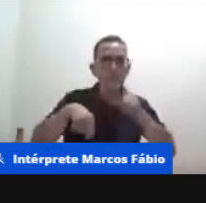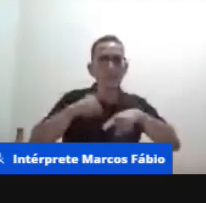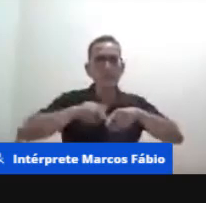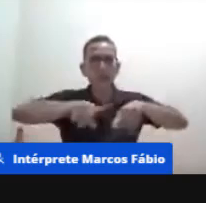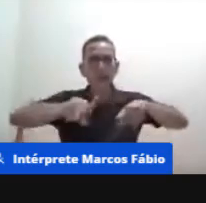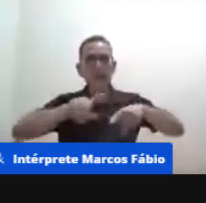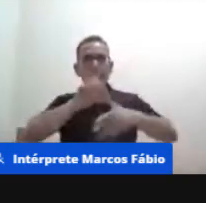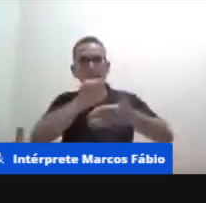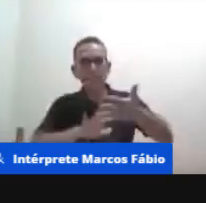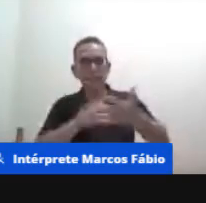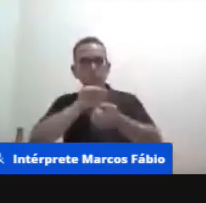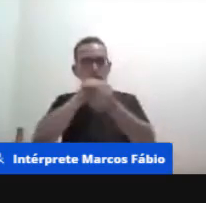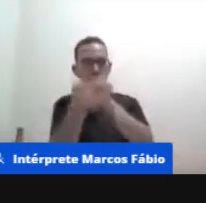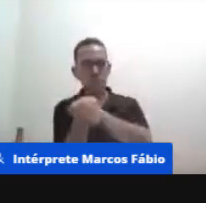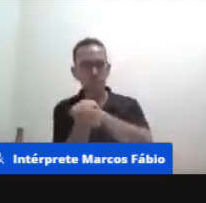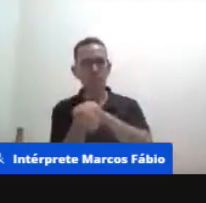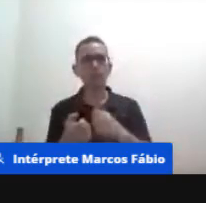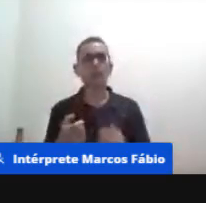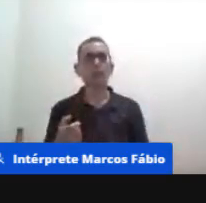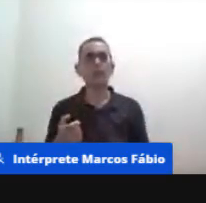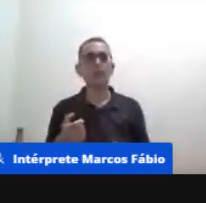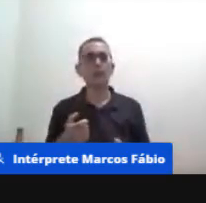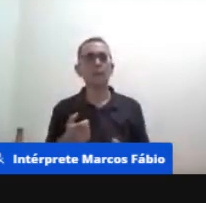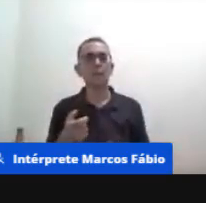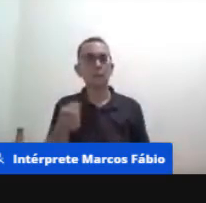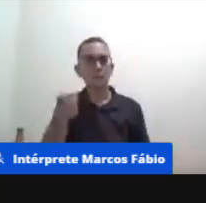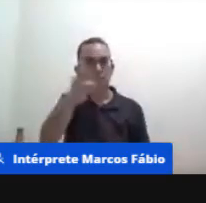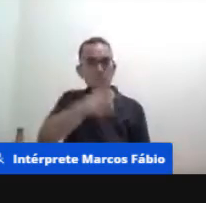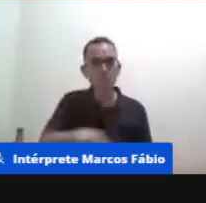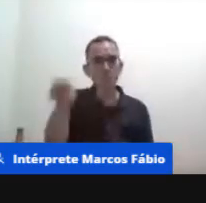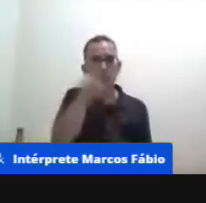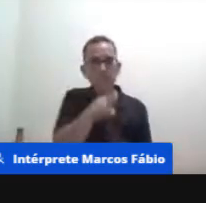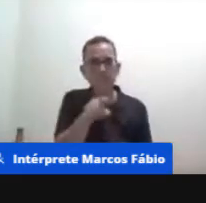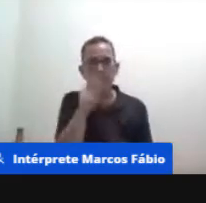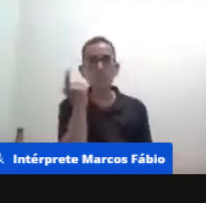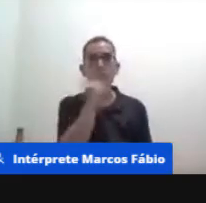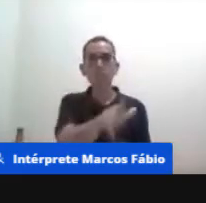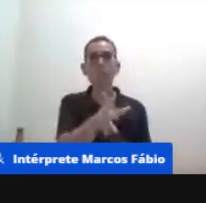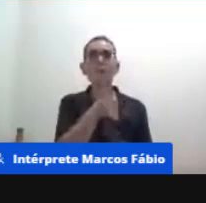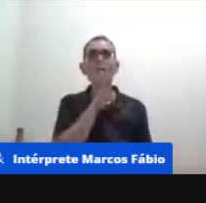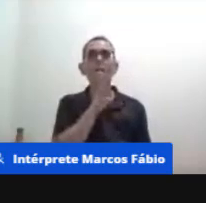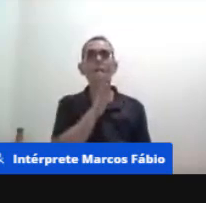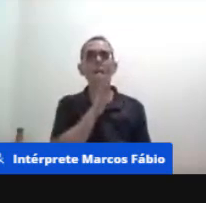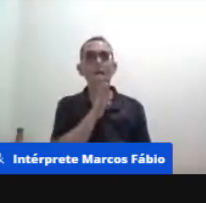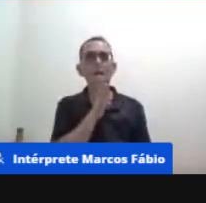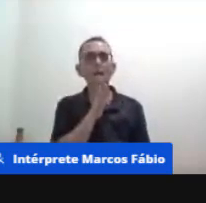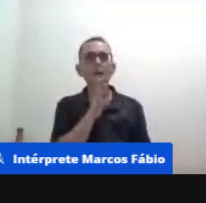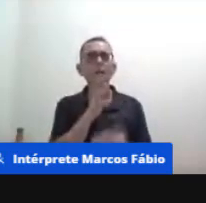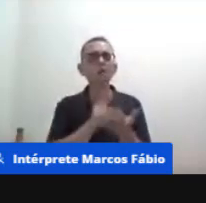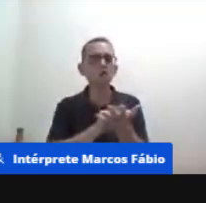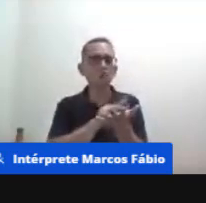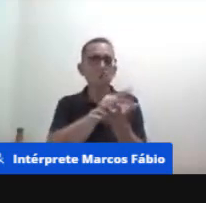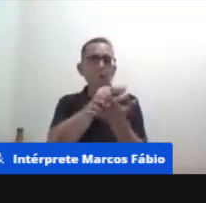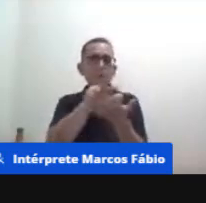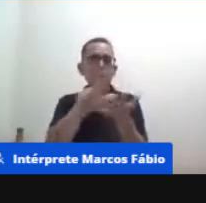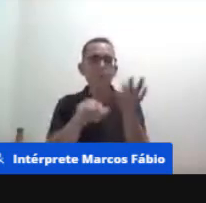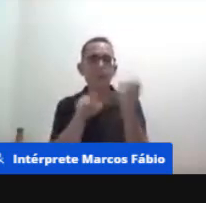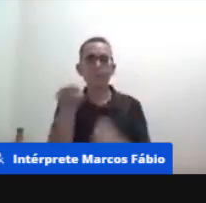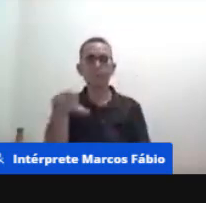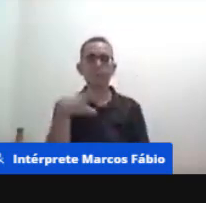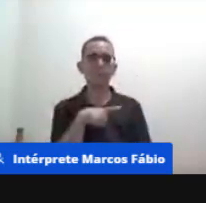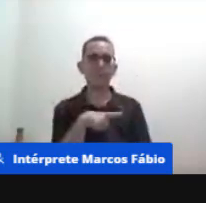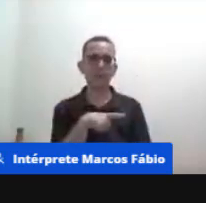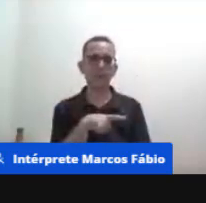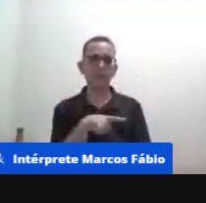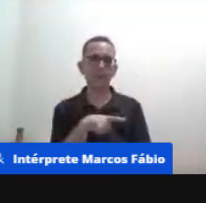atividades adequadas, é para que você tenha conhecimento e pertinência do repertório que seu aluno possui, né?